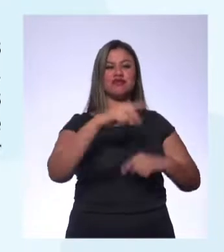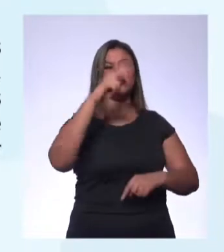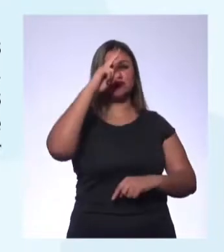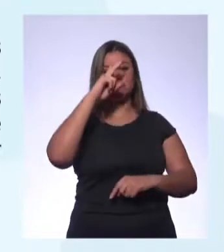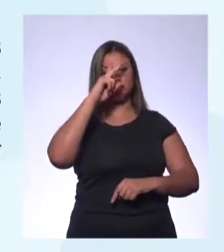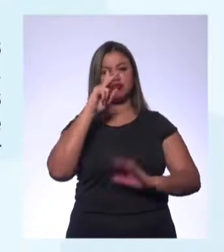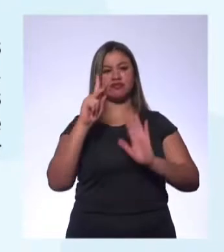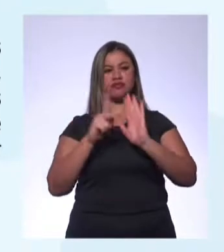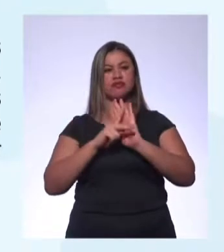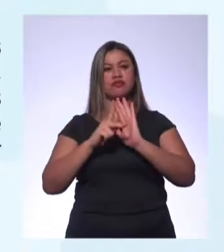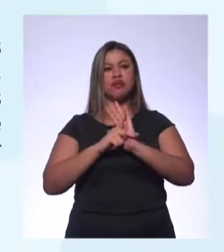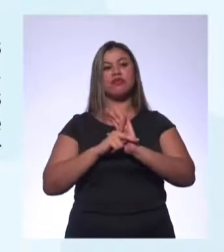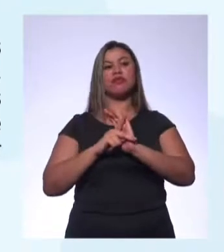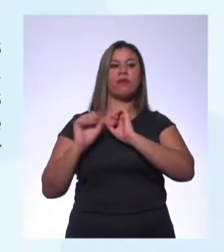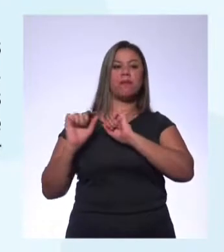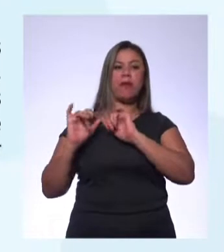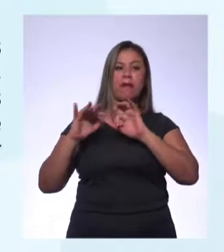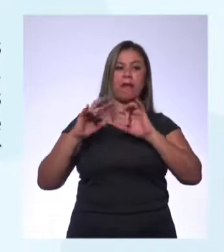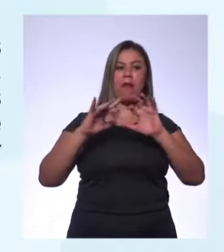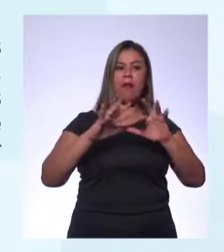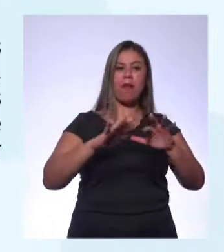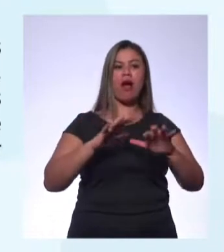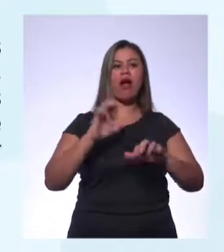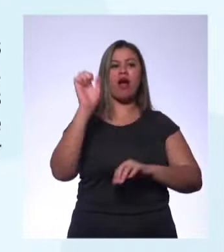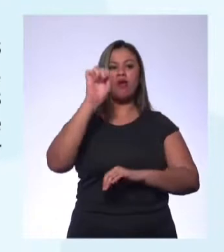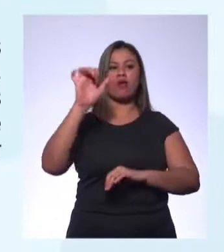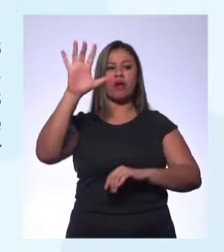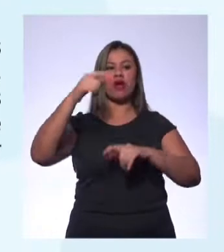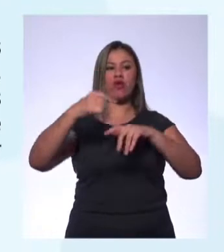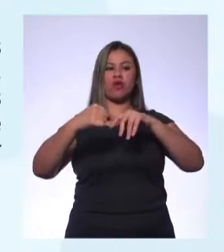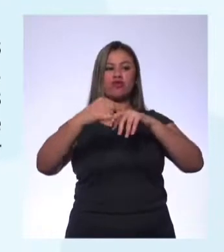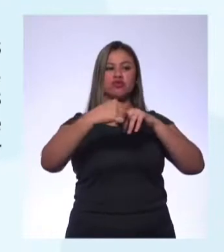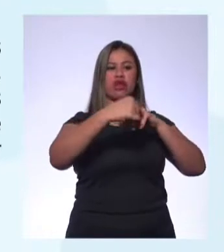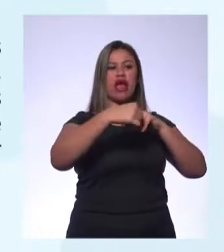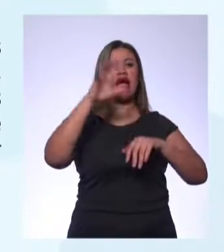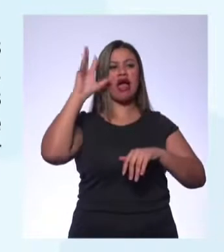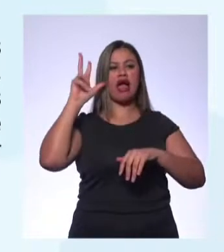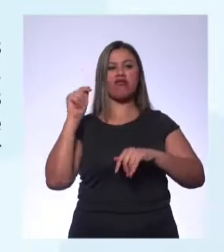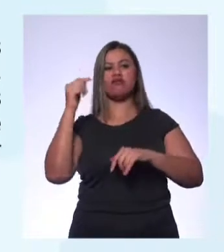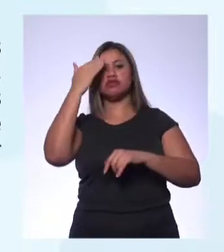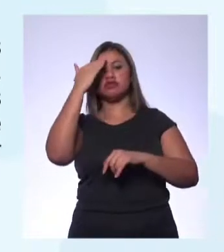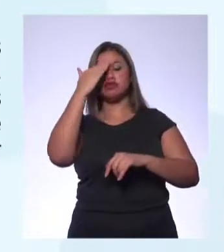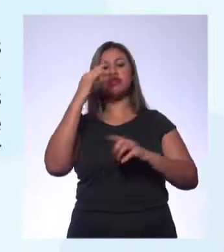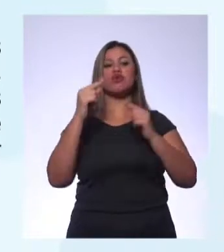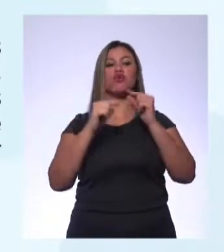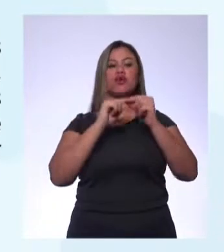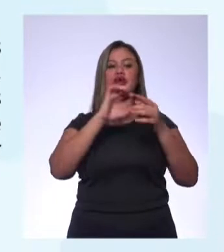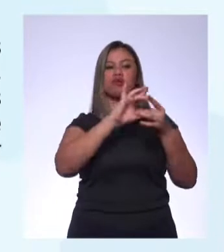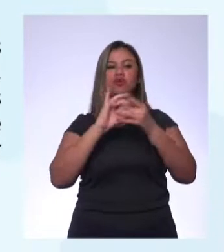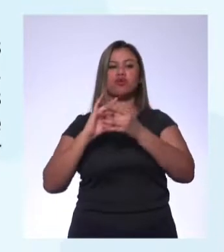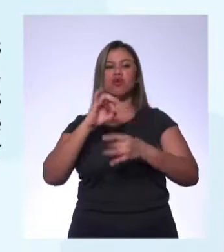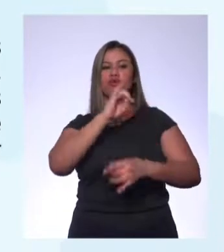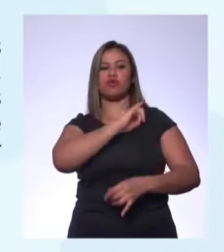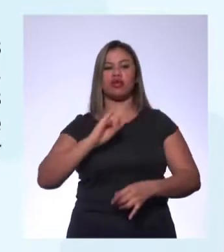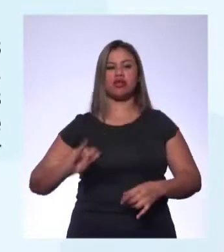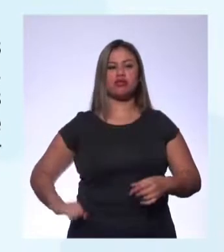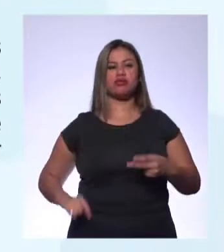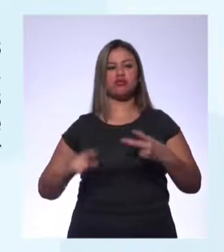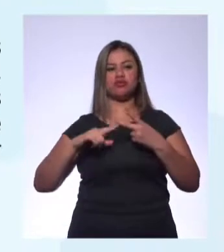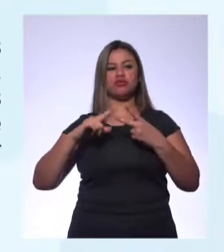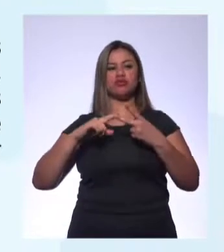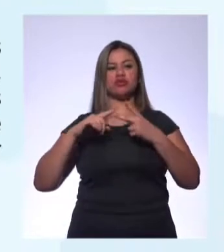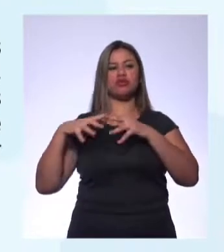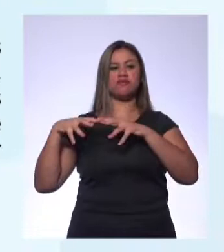da exploração europeias no continente africano para a compreensão dos contextos de imperialismo e neocolonialismo, de